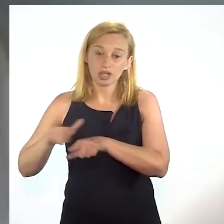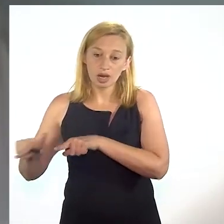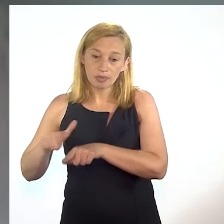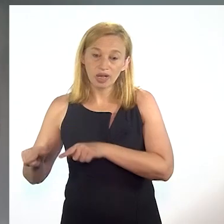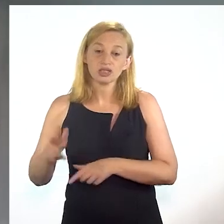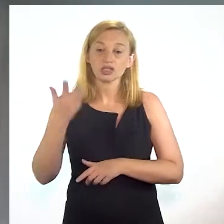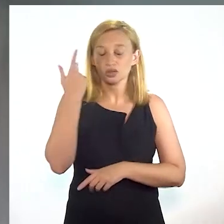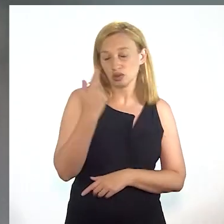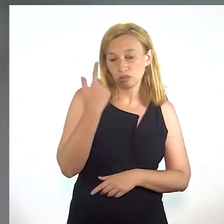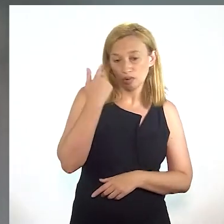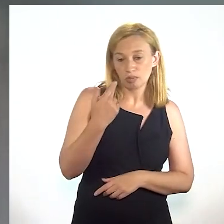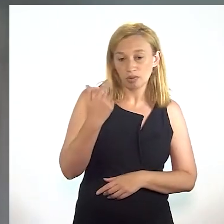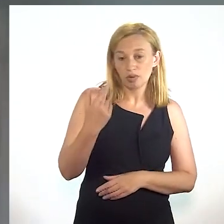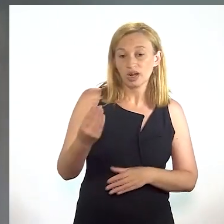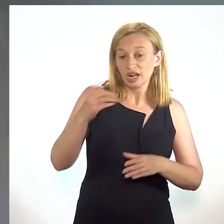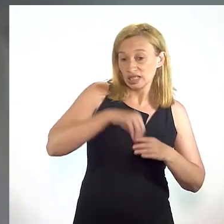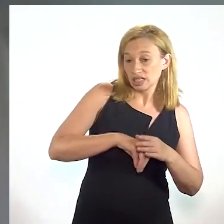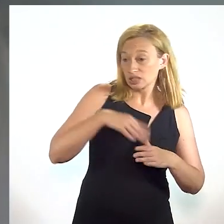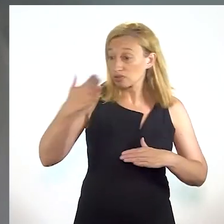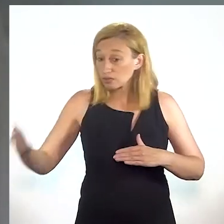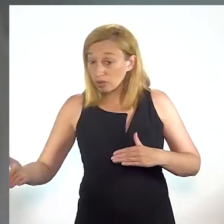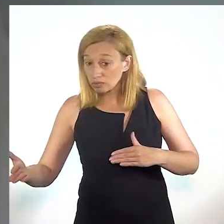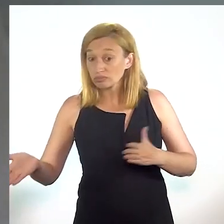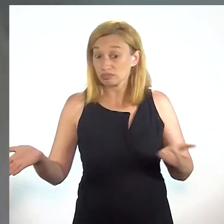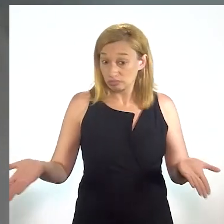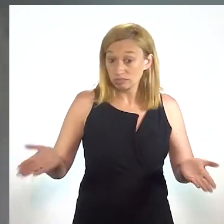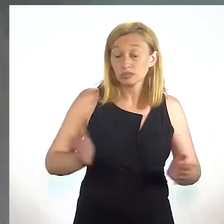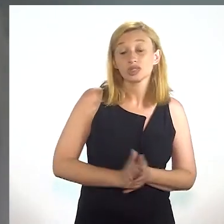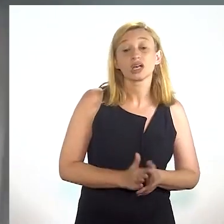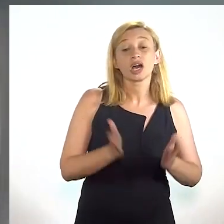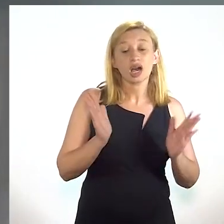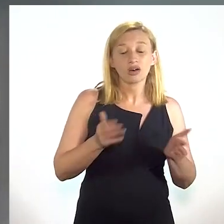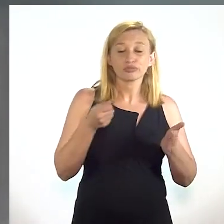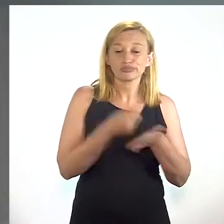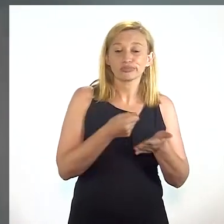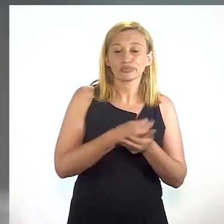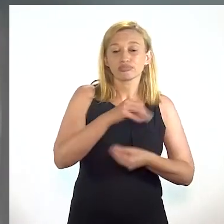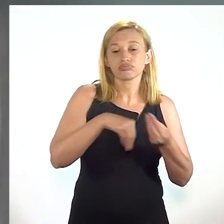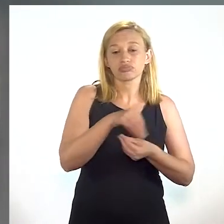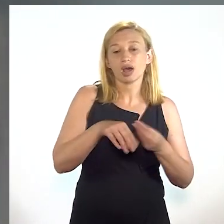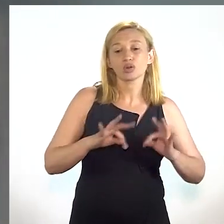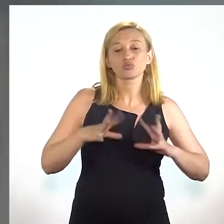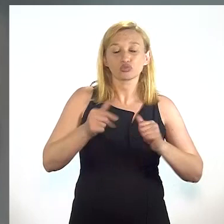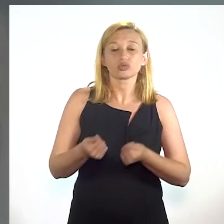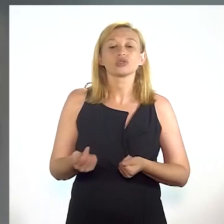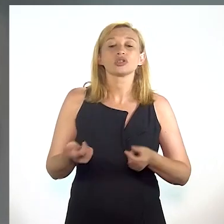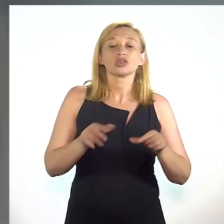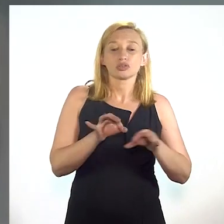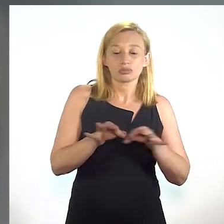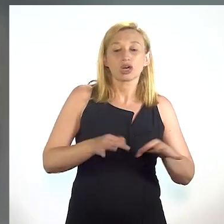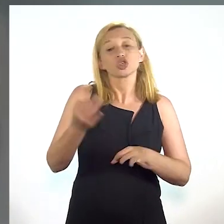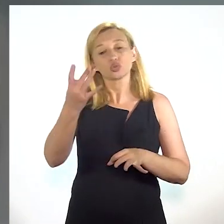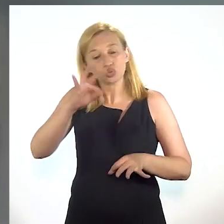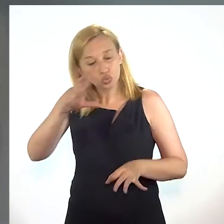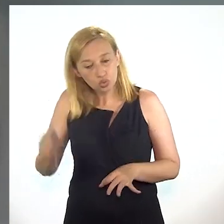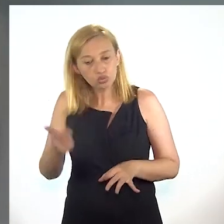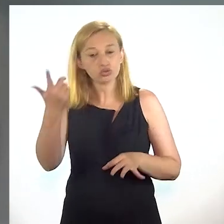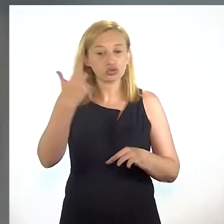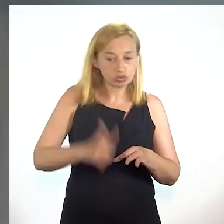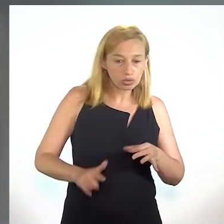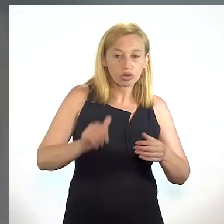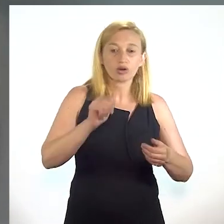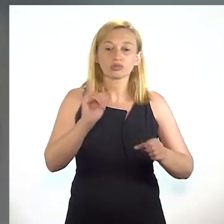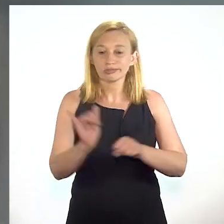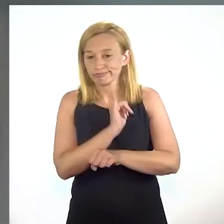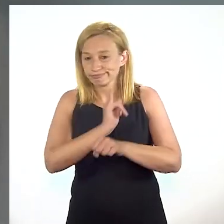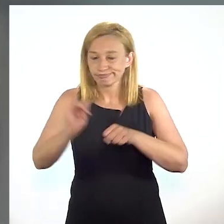e a nossa vida do trabalho, que normalmente era externa, exterior. E nesse momento a gente obrigou a misturar tudo e